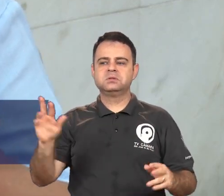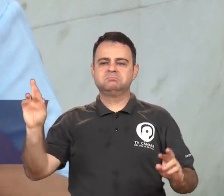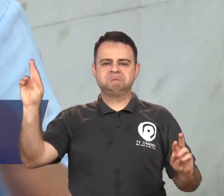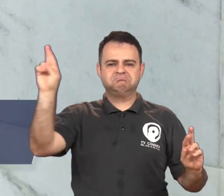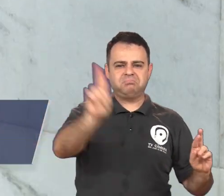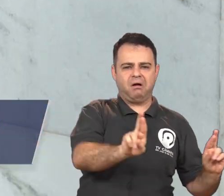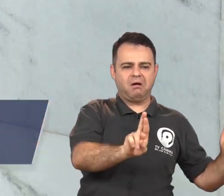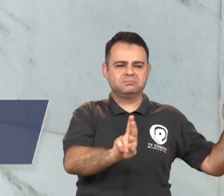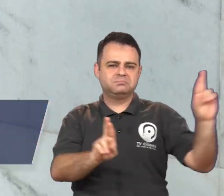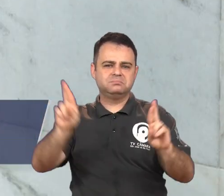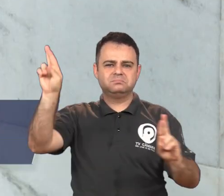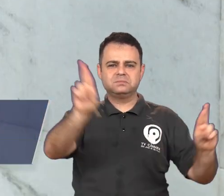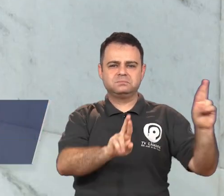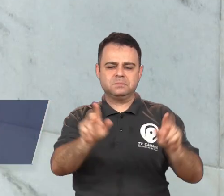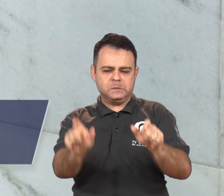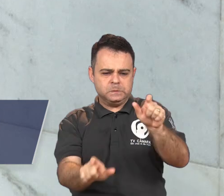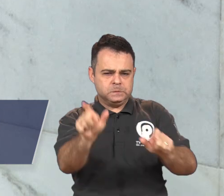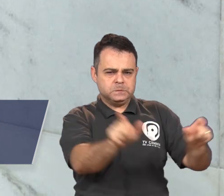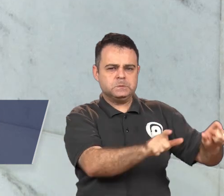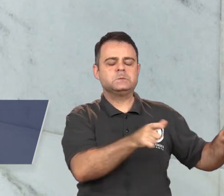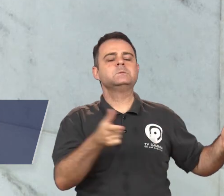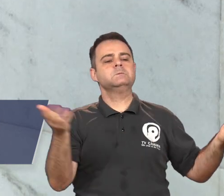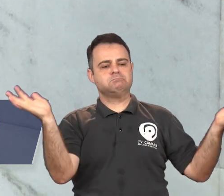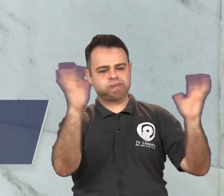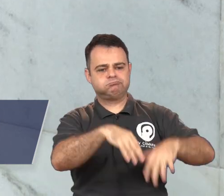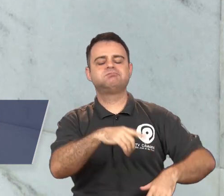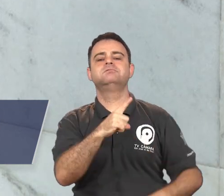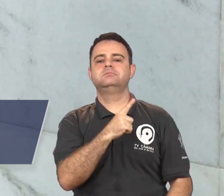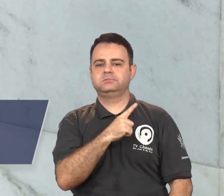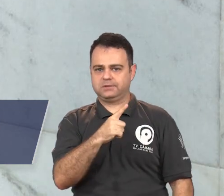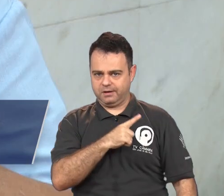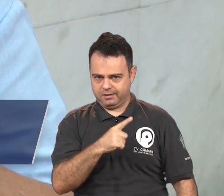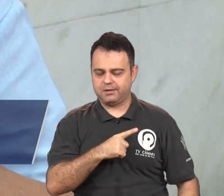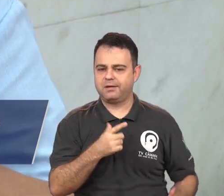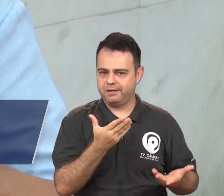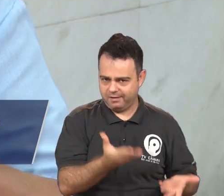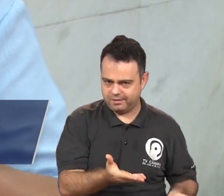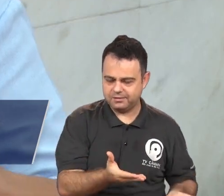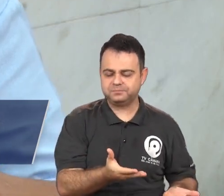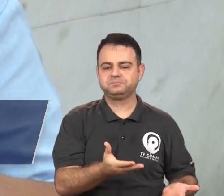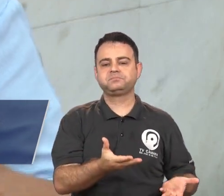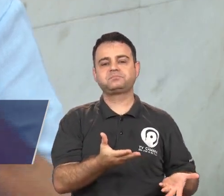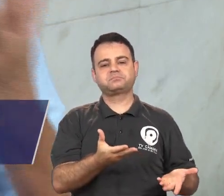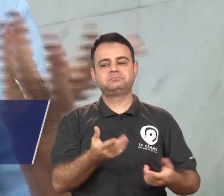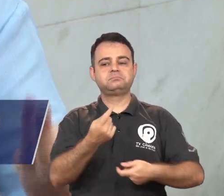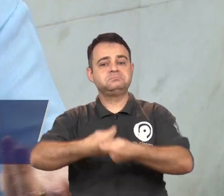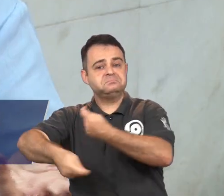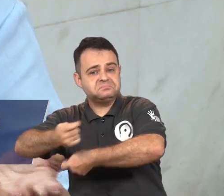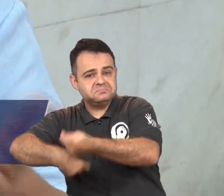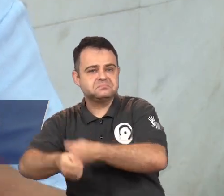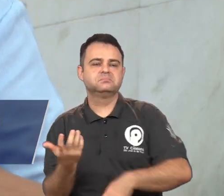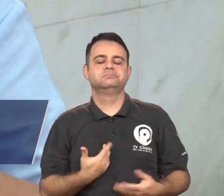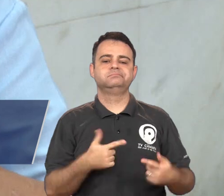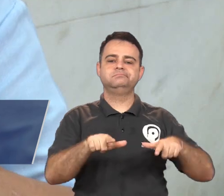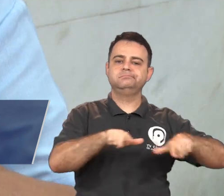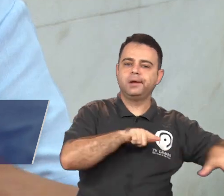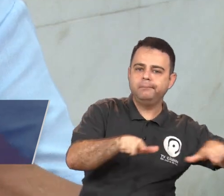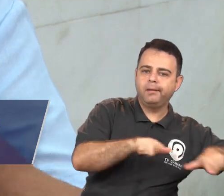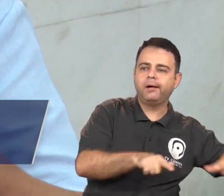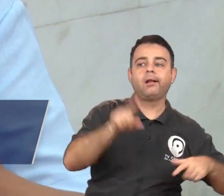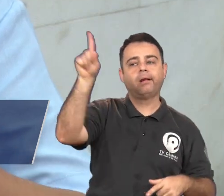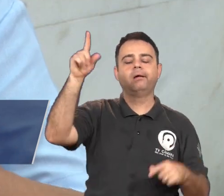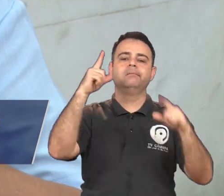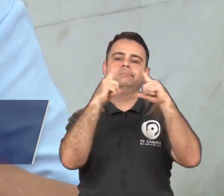de federações que fazem parte da confederação. Então, tanto comércio como serviços.